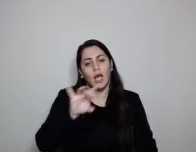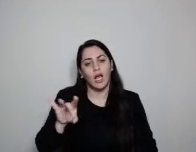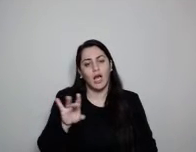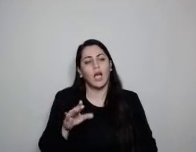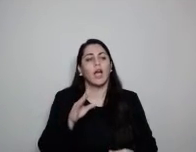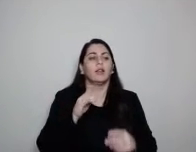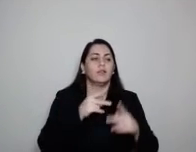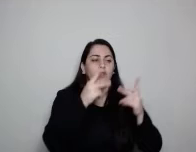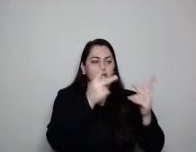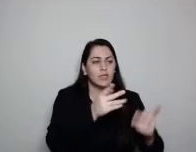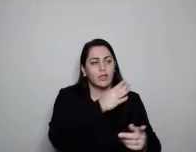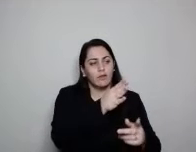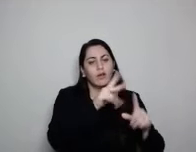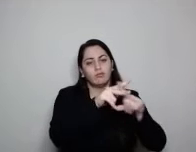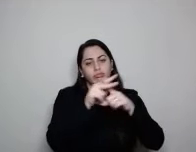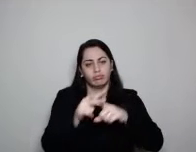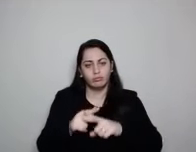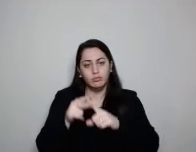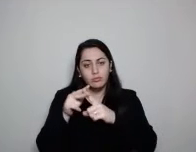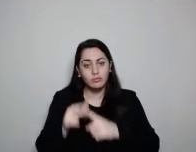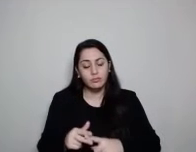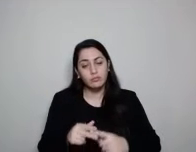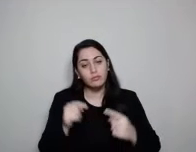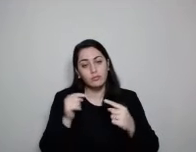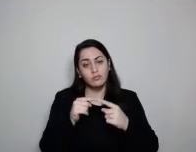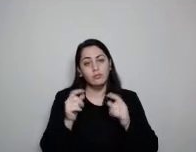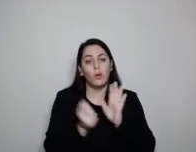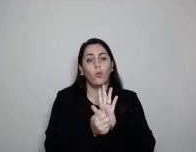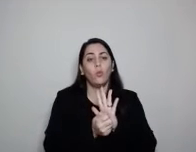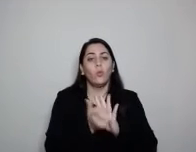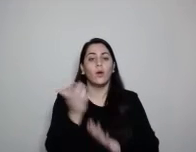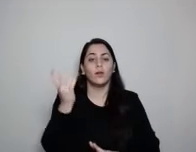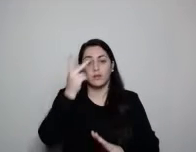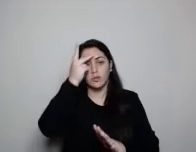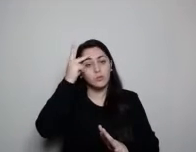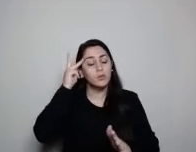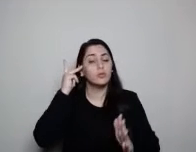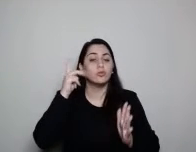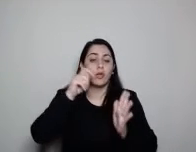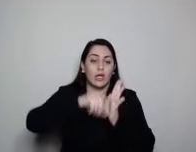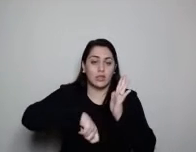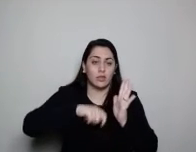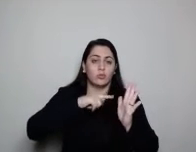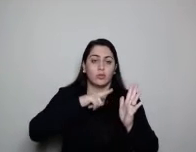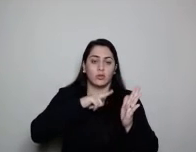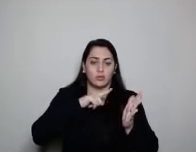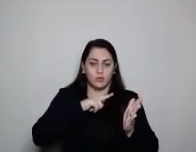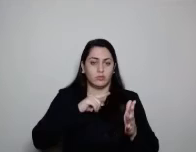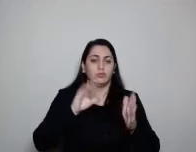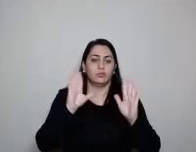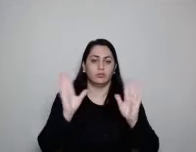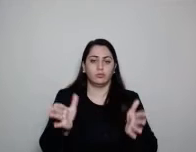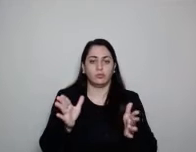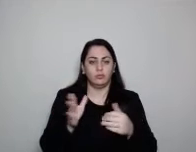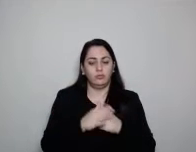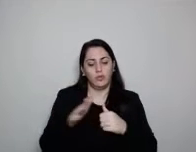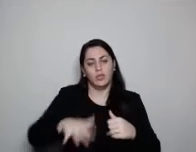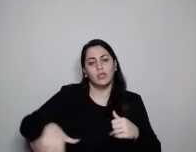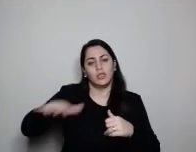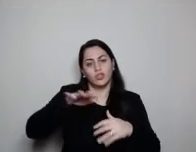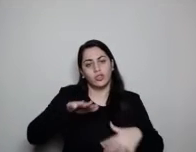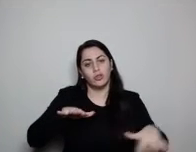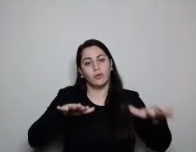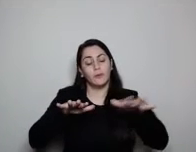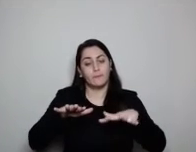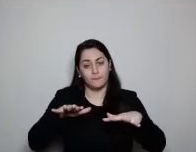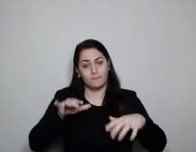Ele recebe em função da quantidade de assinantes que está inscrito em uma determinada região. Aqui, na região de